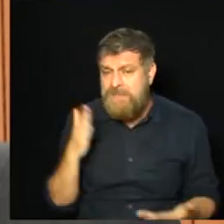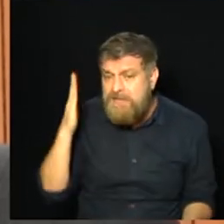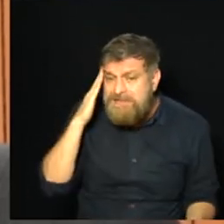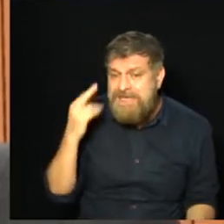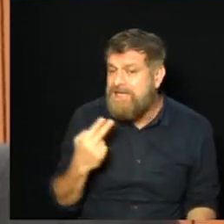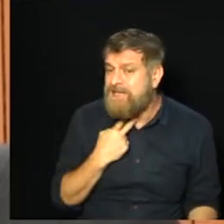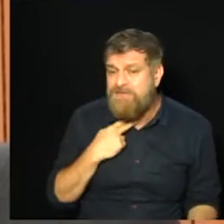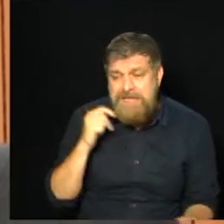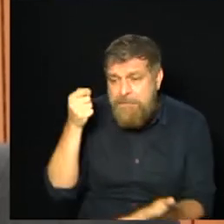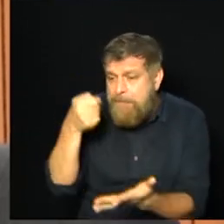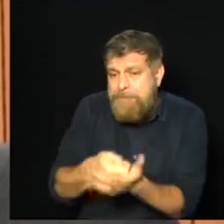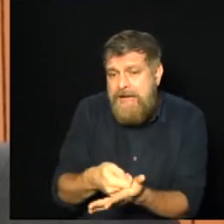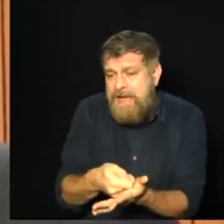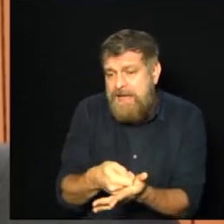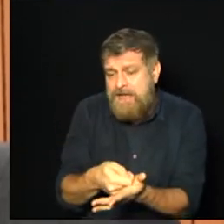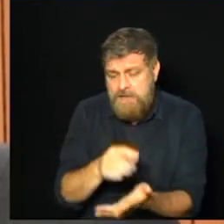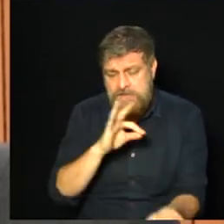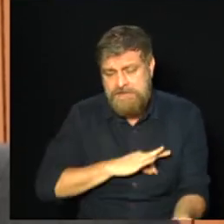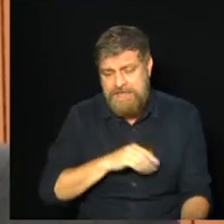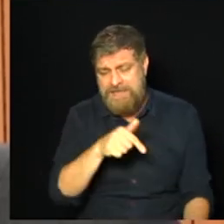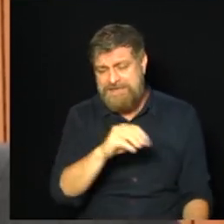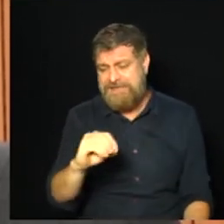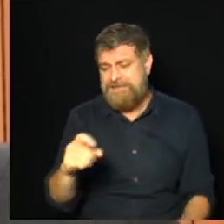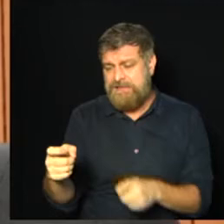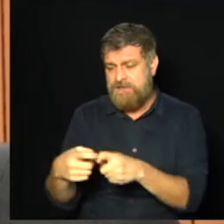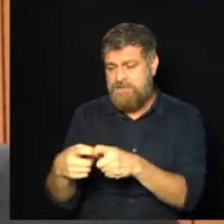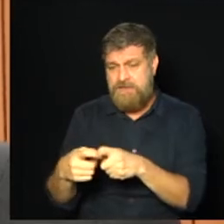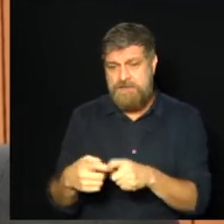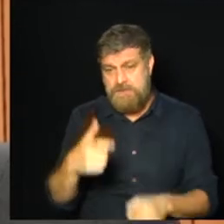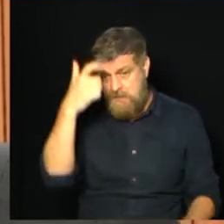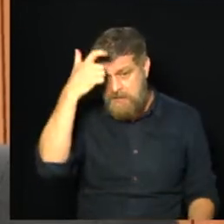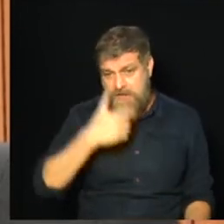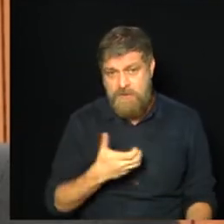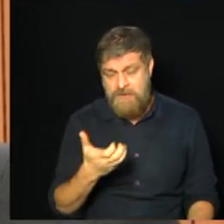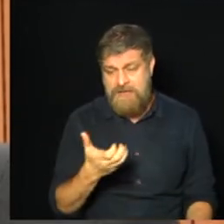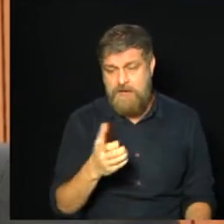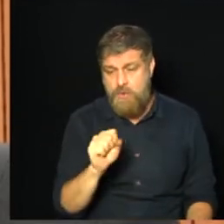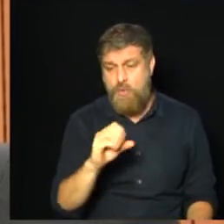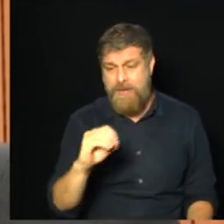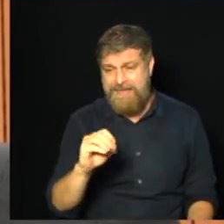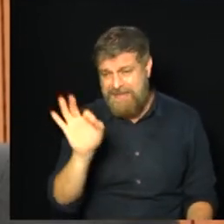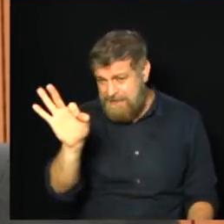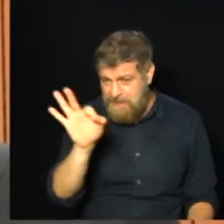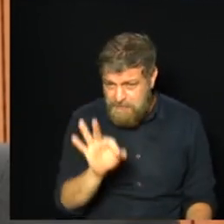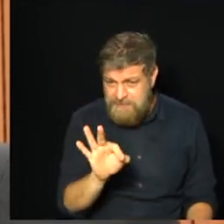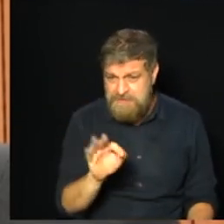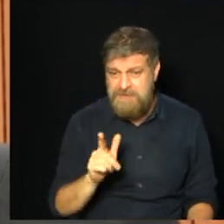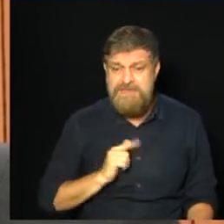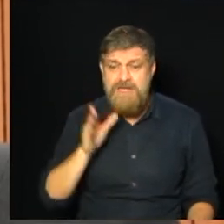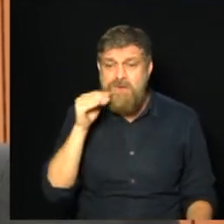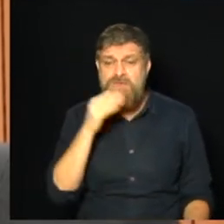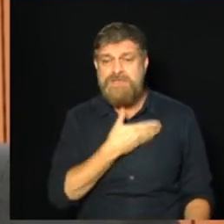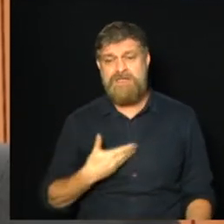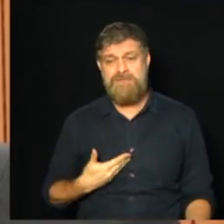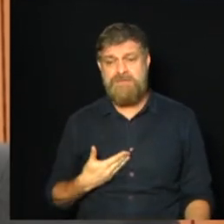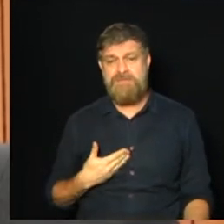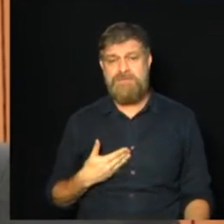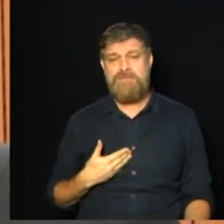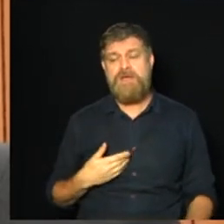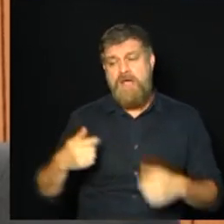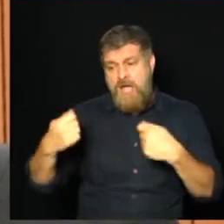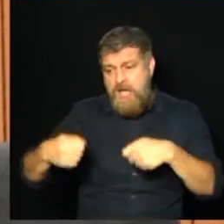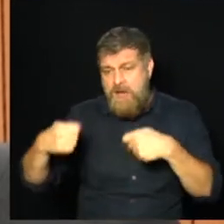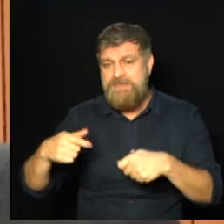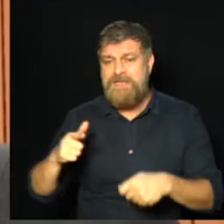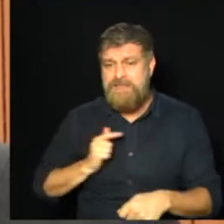isso não vai ser possível. Agora, eu pretendo que 80%, 90% sejam funcionários, mas eu vou precisar contar